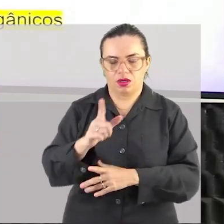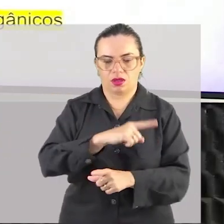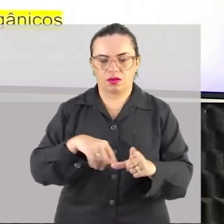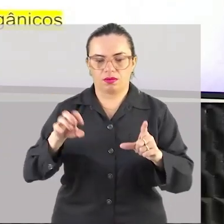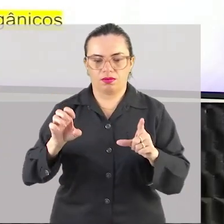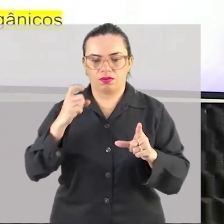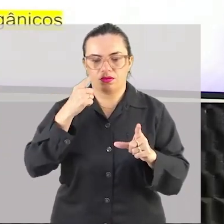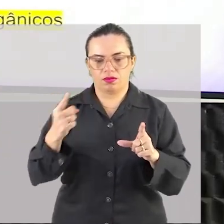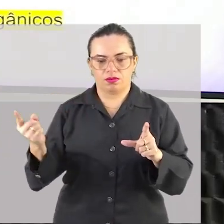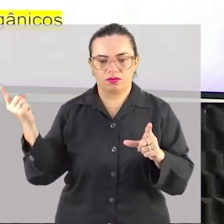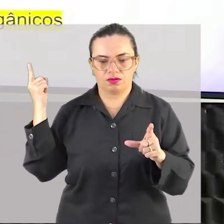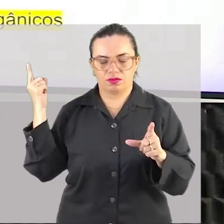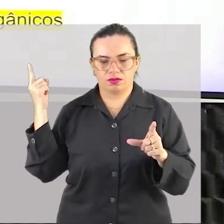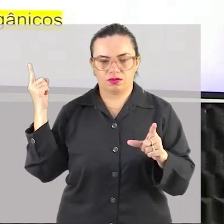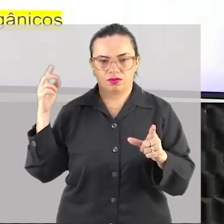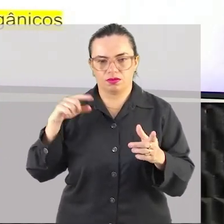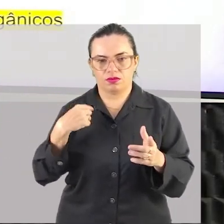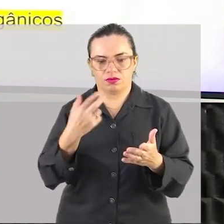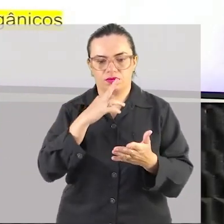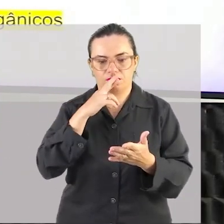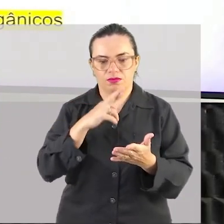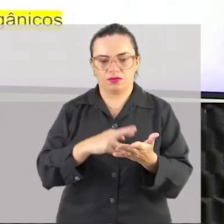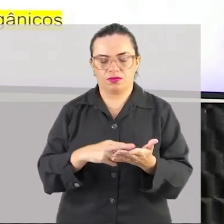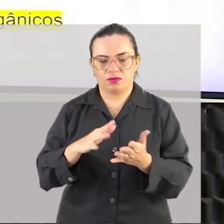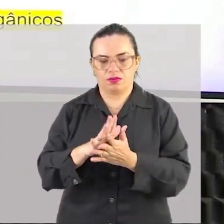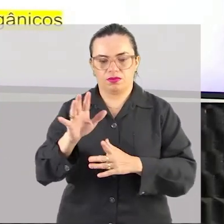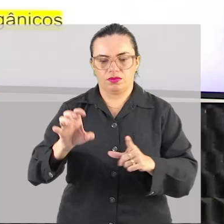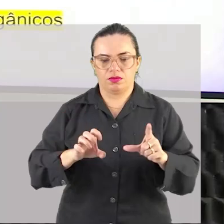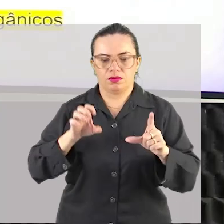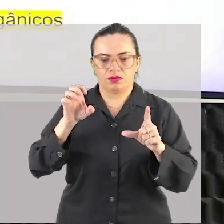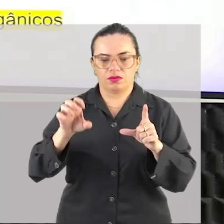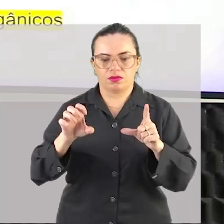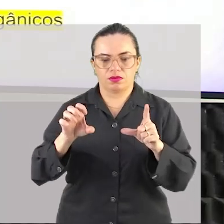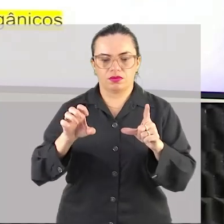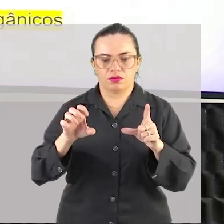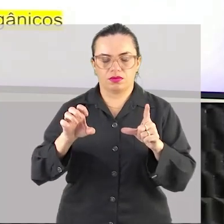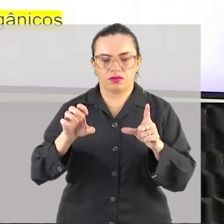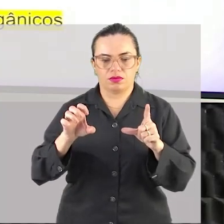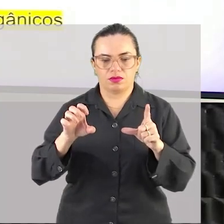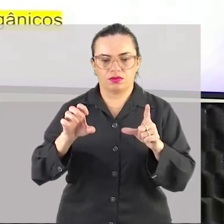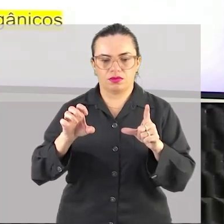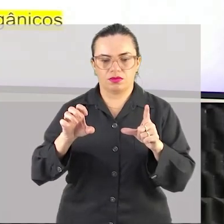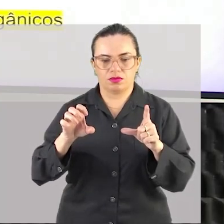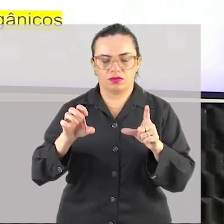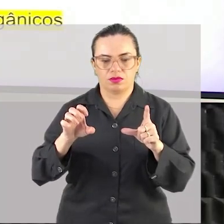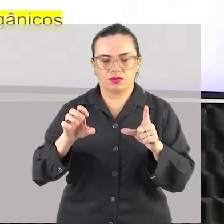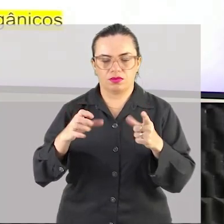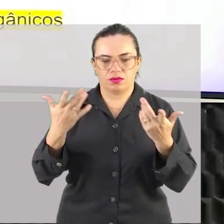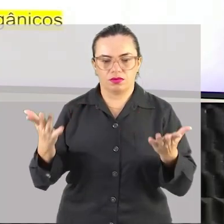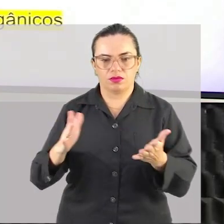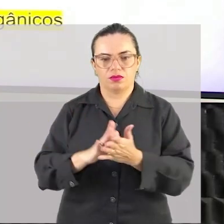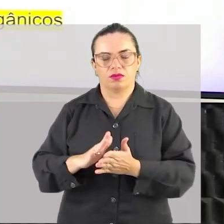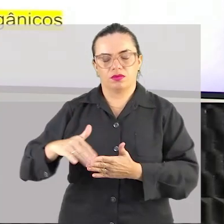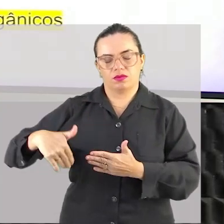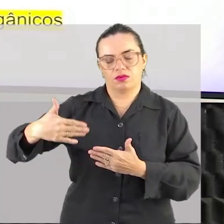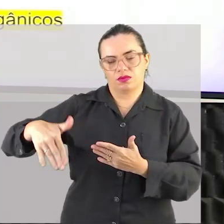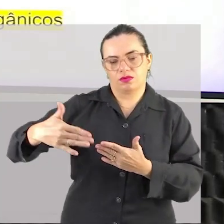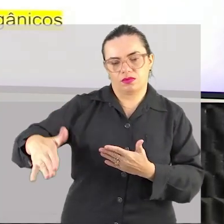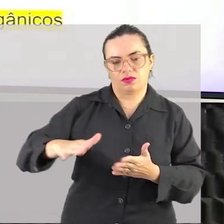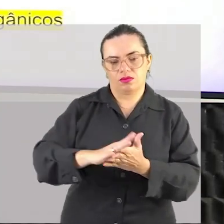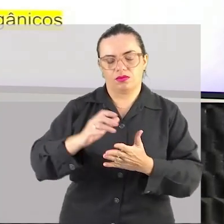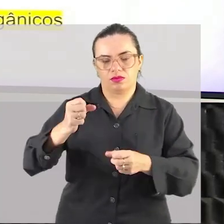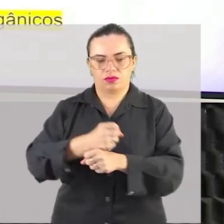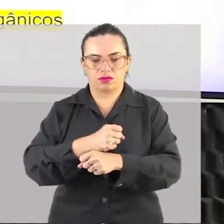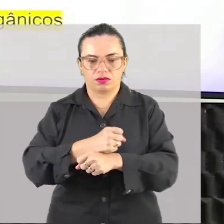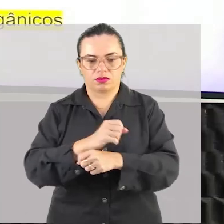nossa resposta, deposição de compostos orgânicos no leito oceânico. Ou seja, ao longo dos anos,